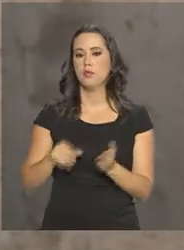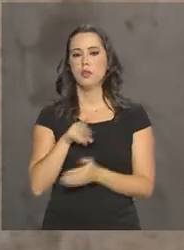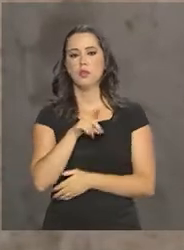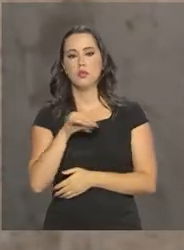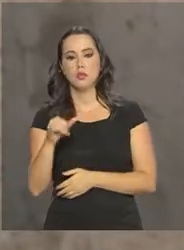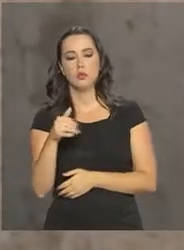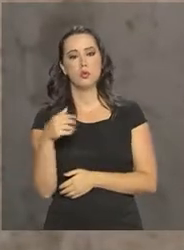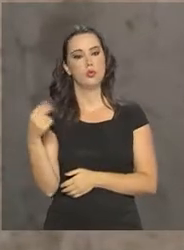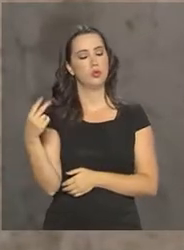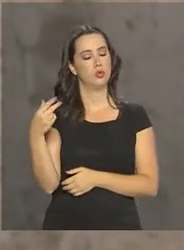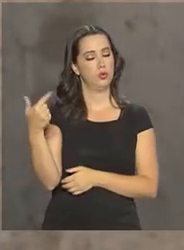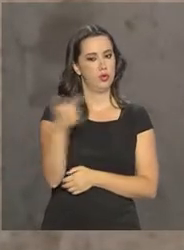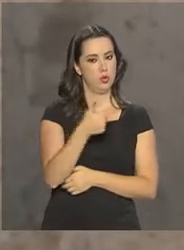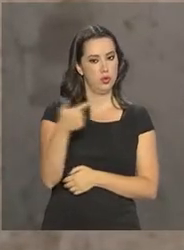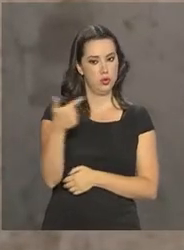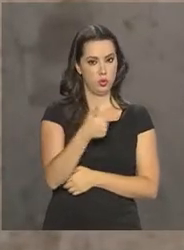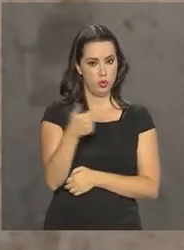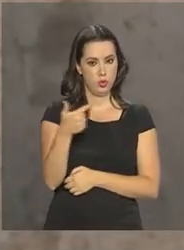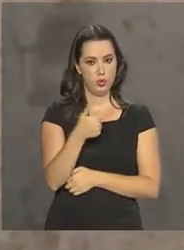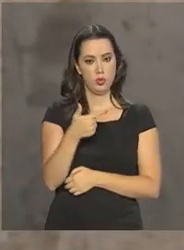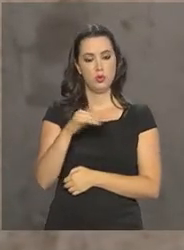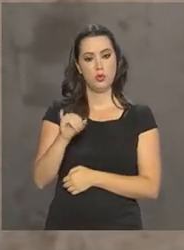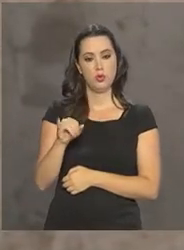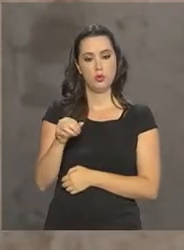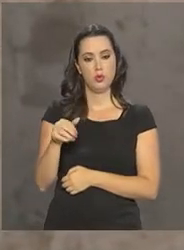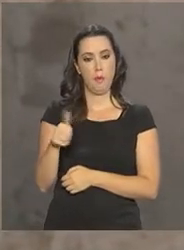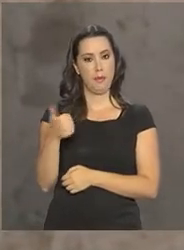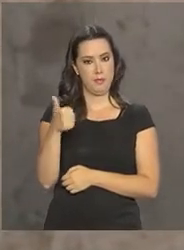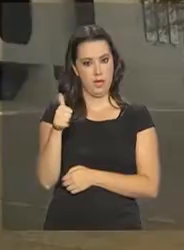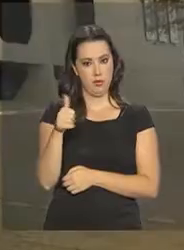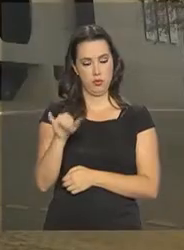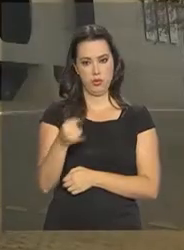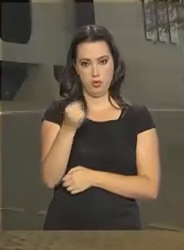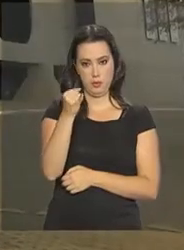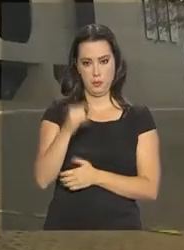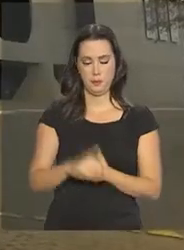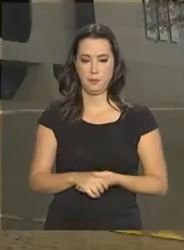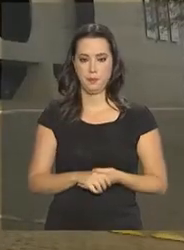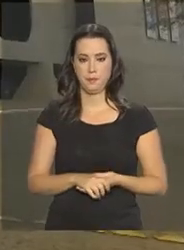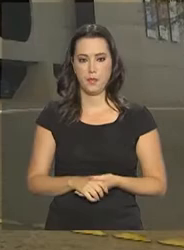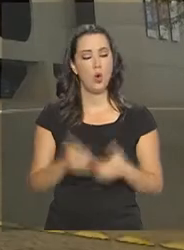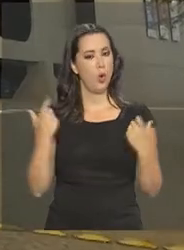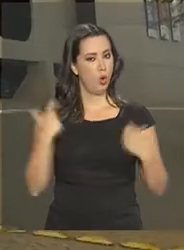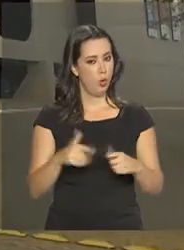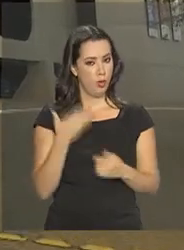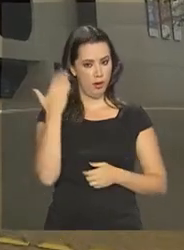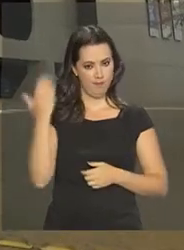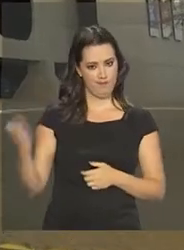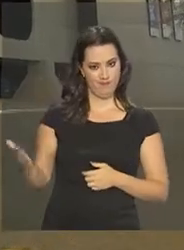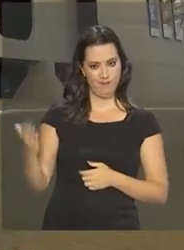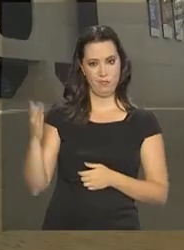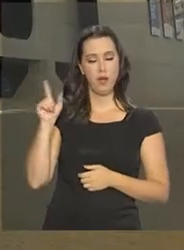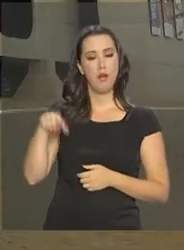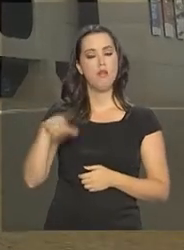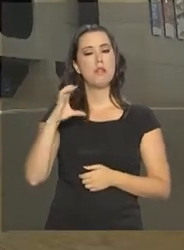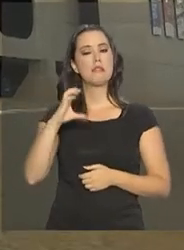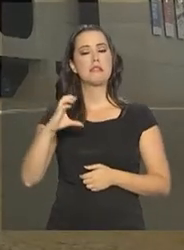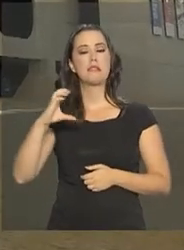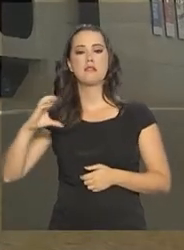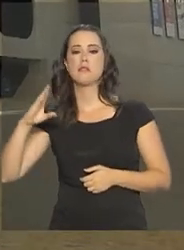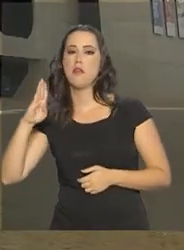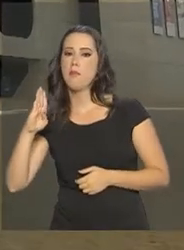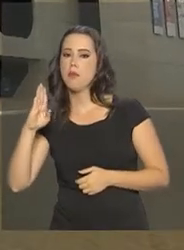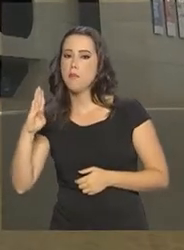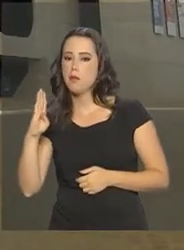dia 2 de de janeiro no dia 1º de janeiro à sede do gabinete de transição será no centro cultural banco do brasil